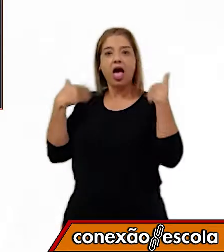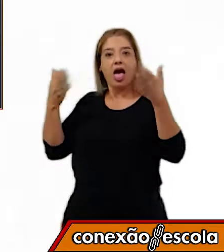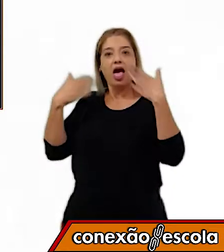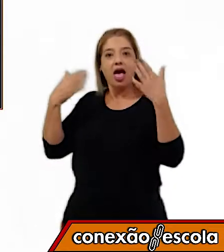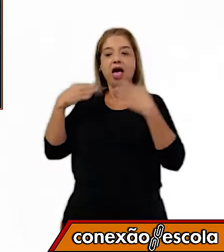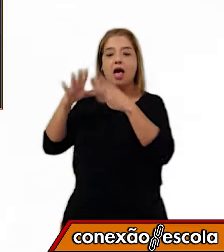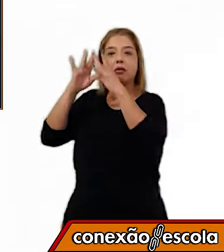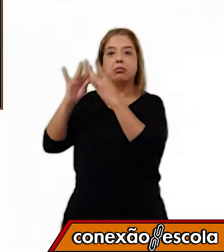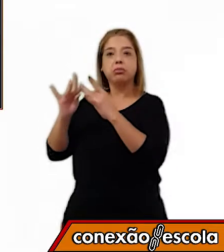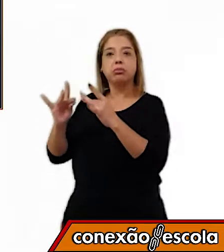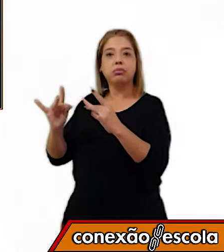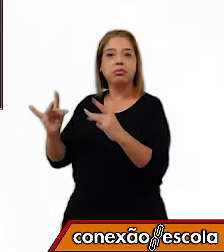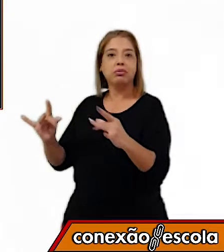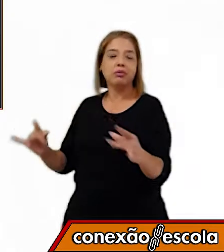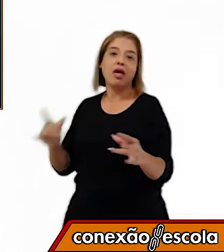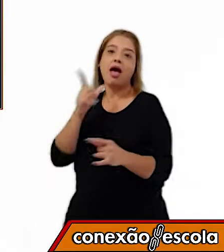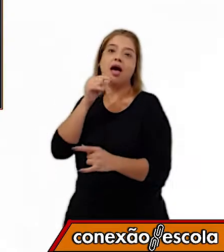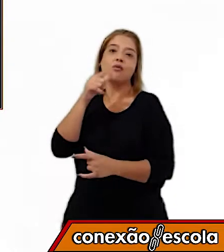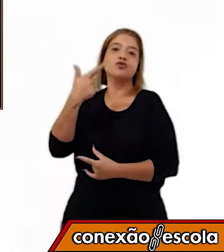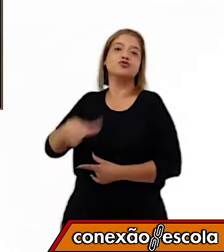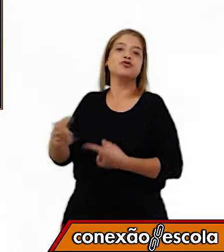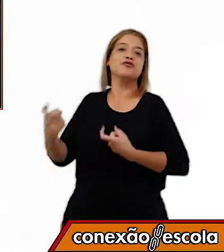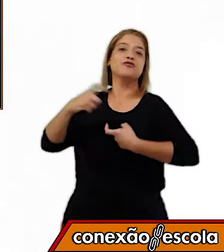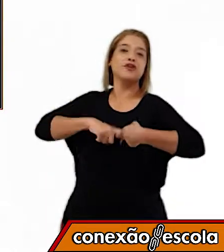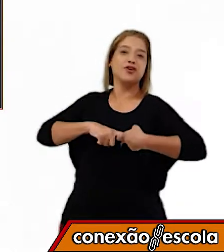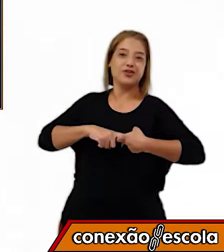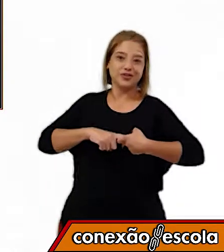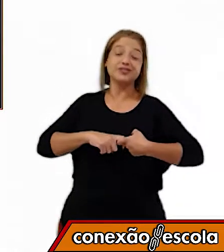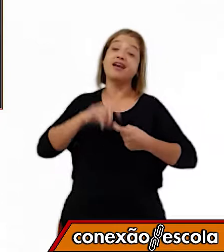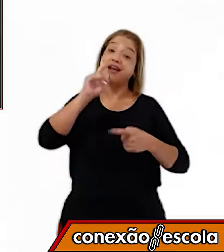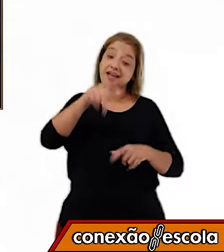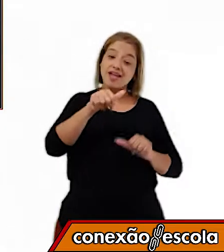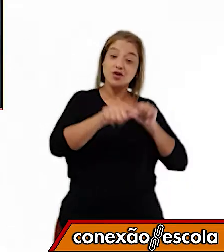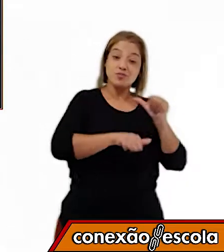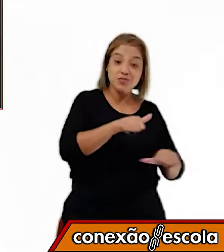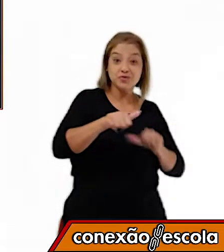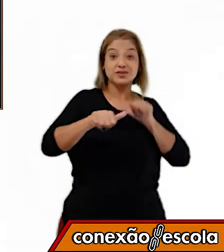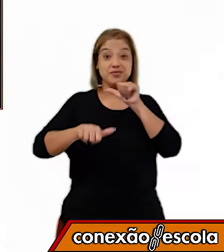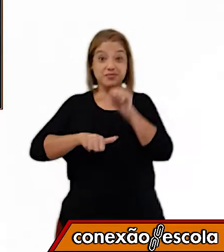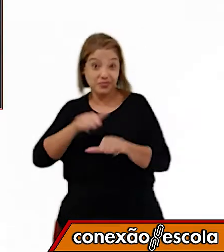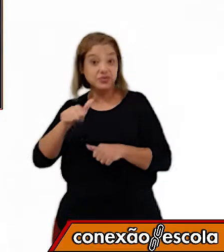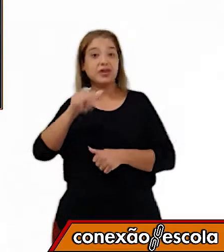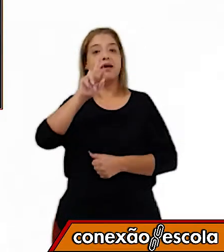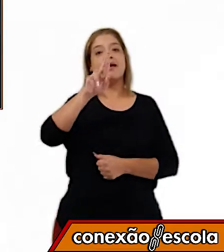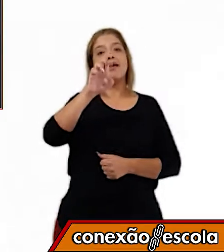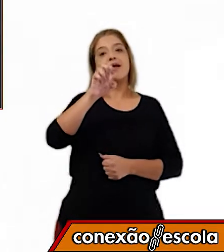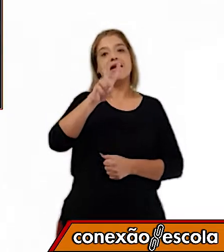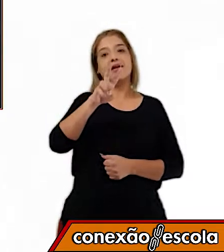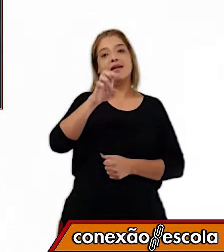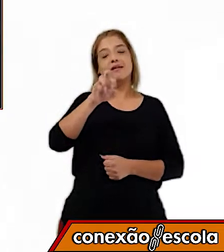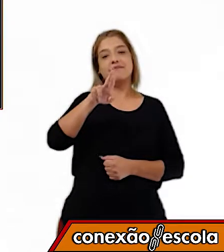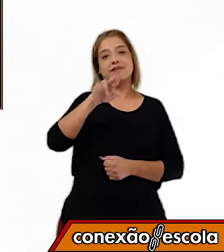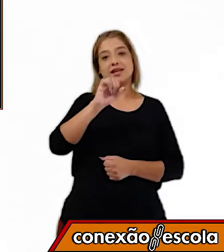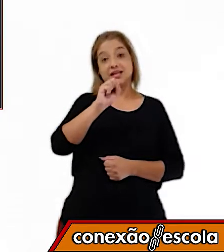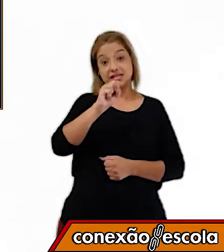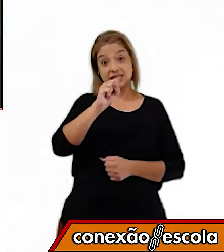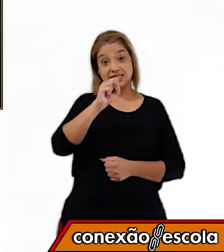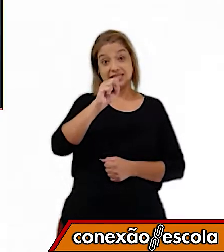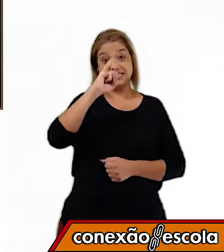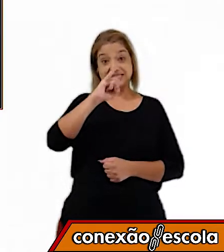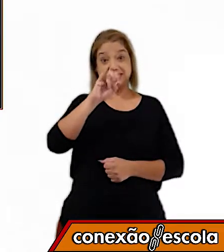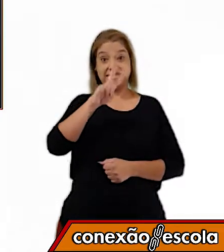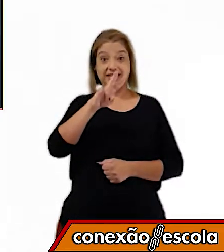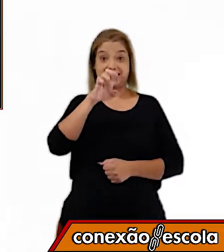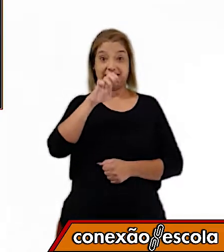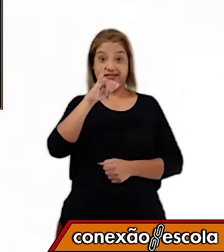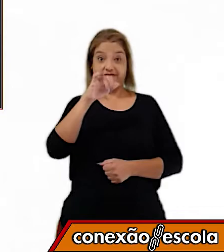ao estado líquido de antes. Isso são mudanças reversíveis, entendido? Que